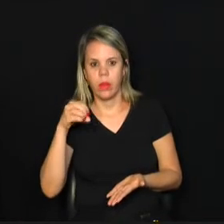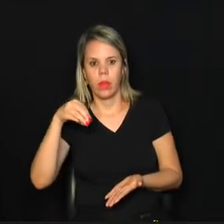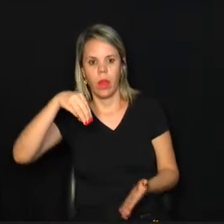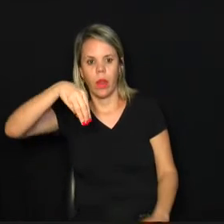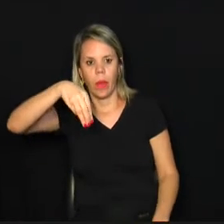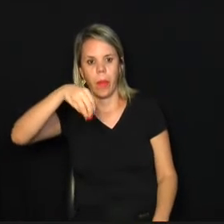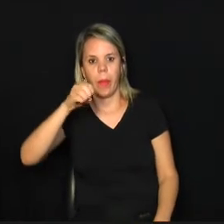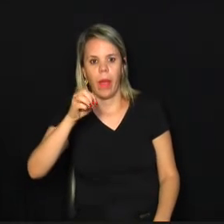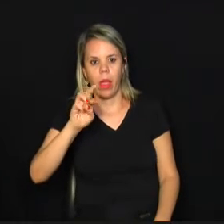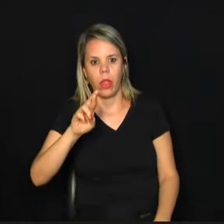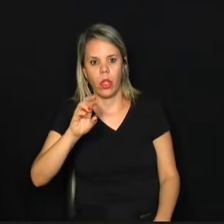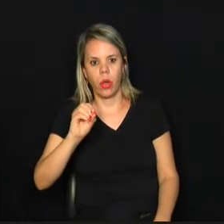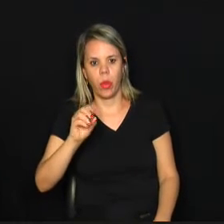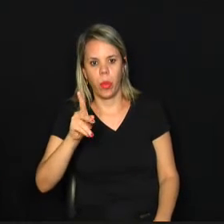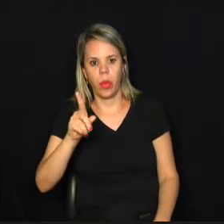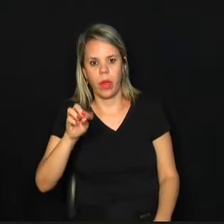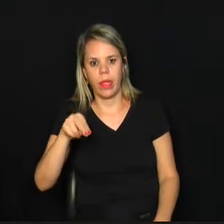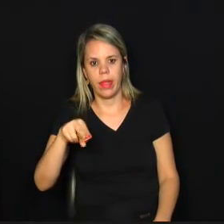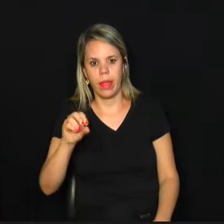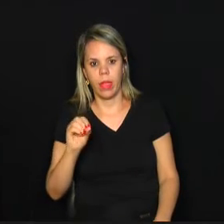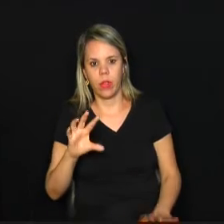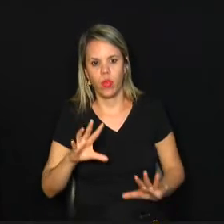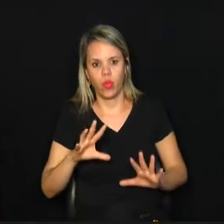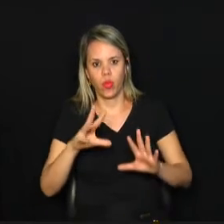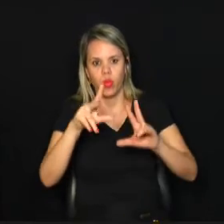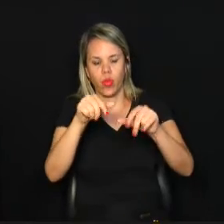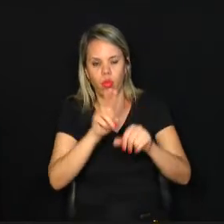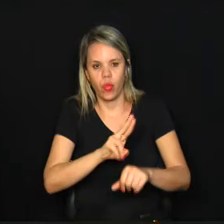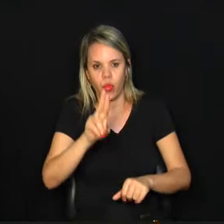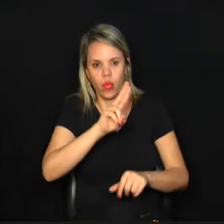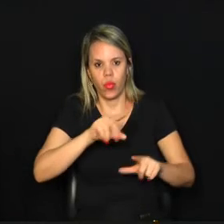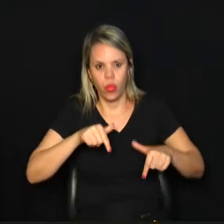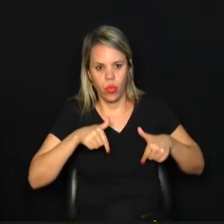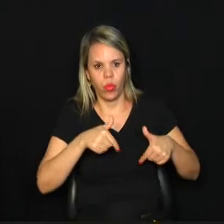Metropolitano. Então, tudo isso daí, nós tivemos que usar várias